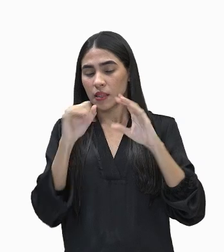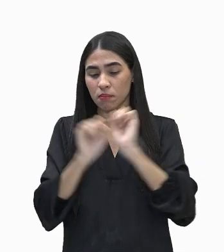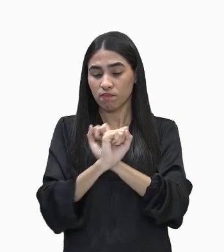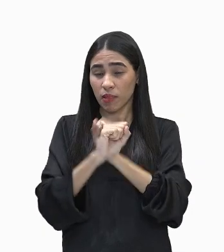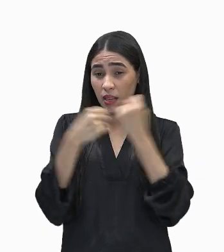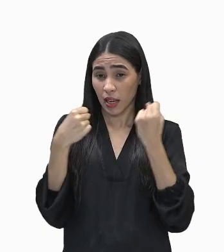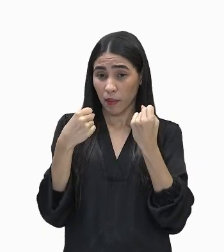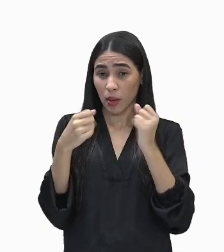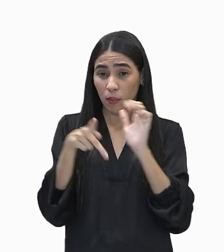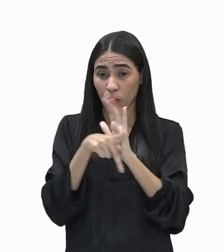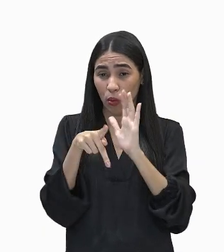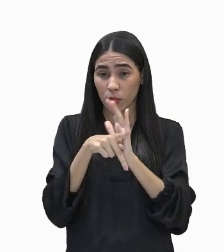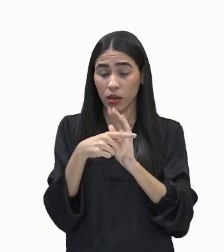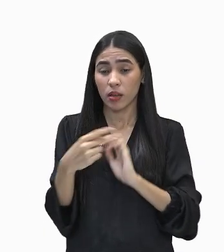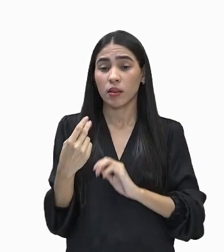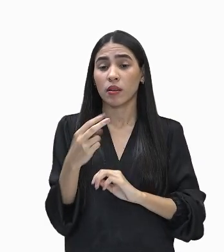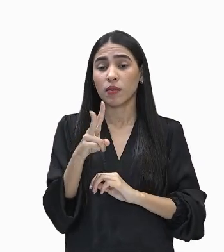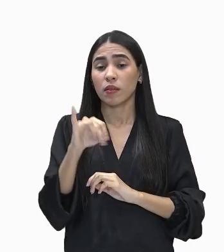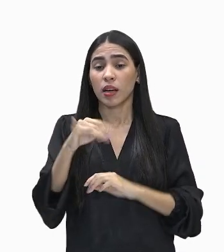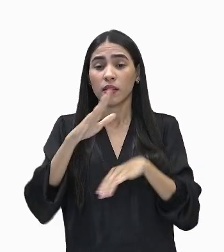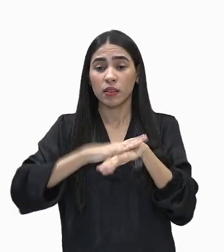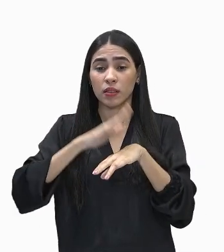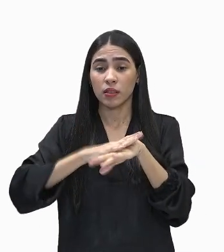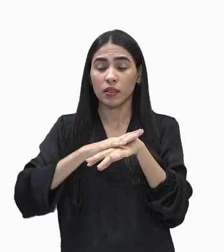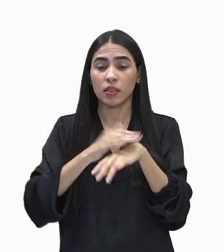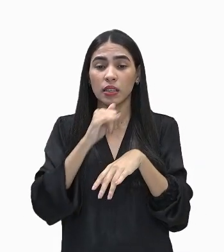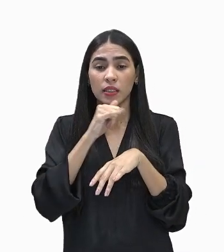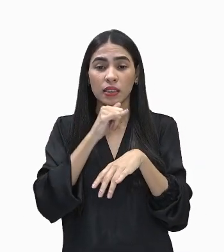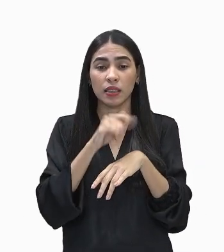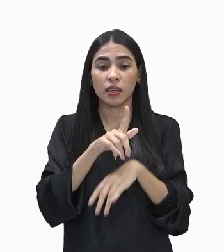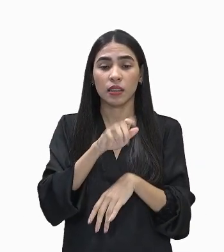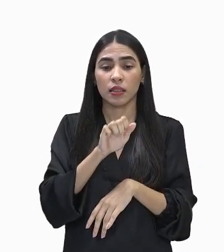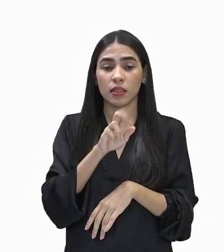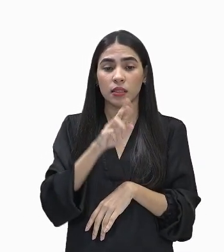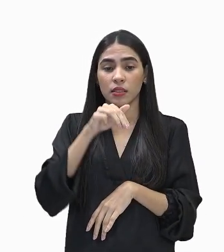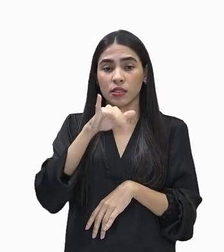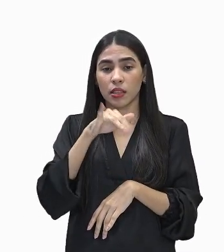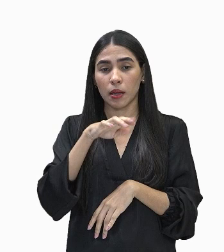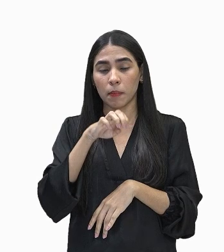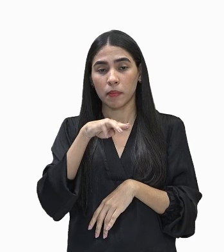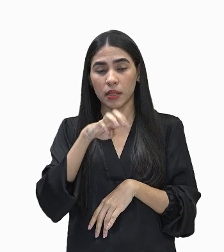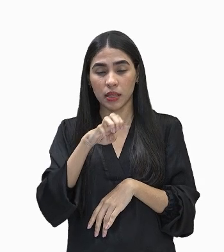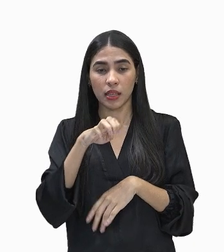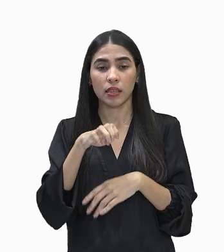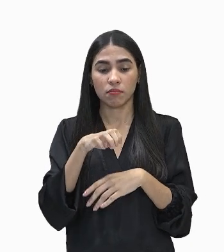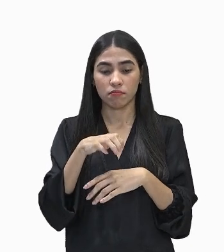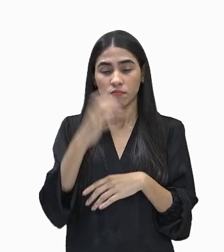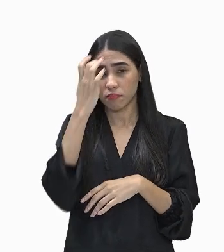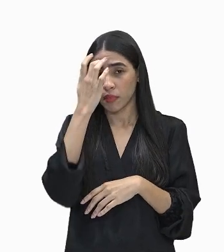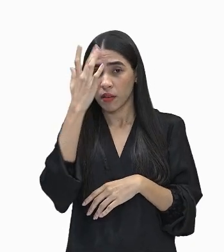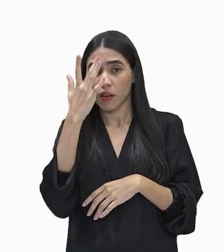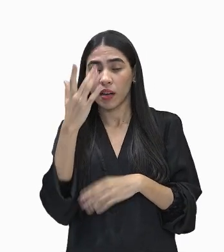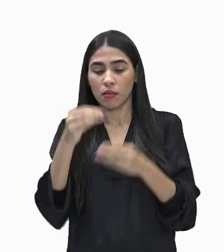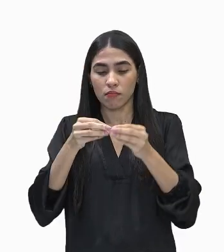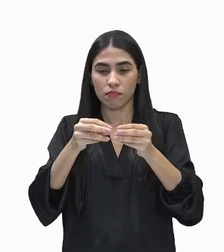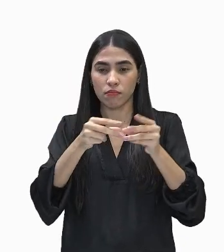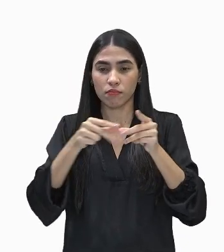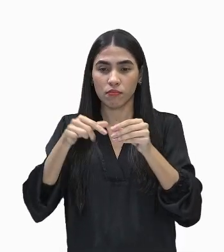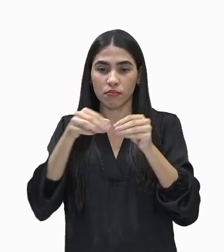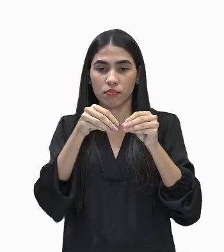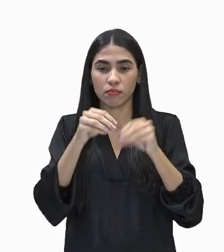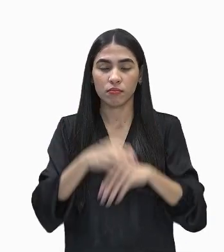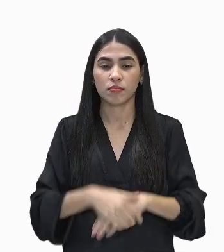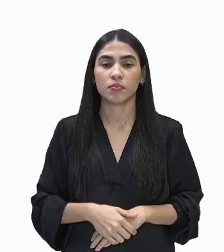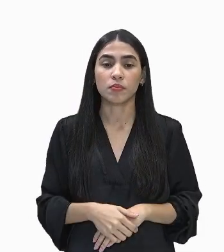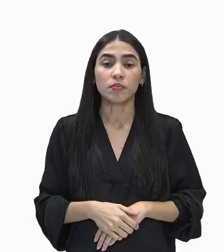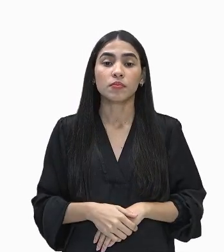de dormência delas vai fazer com que elas germinem com mais facilidade lá no meio onde elas vão ser dispersadas pelas fezes das